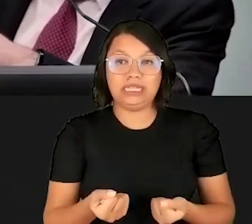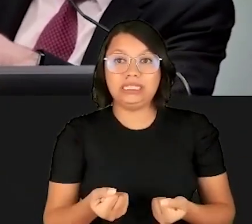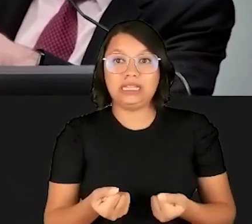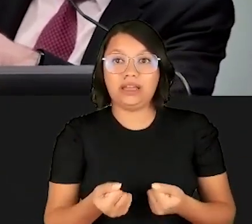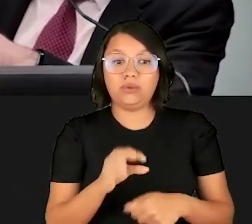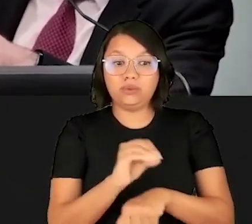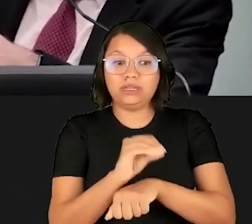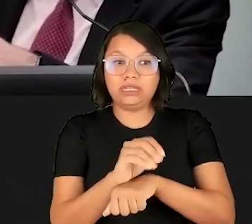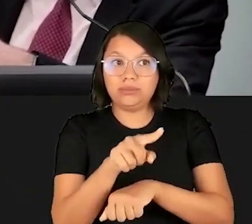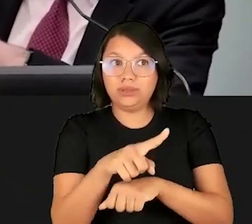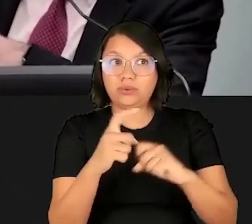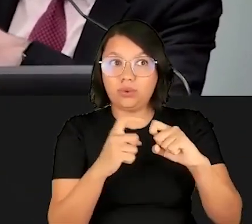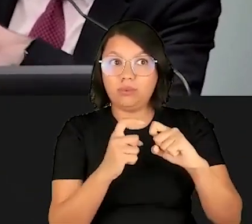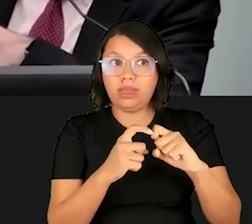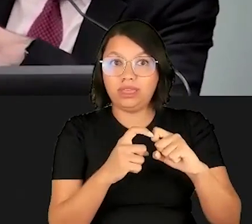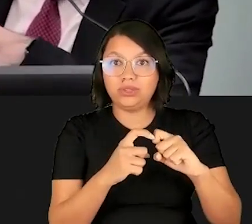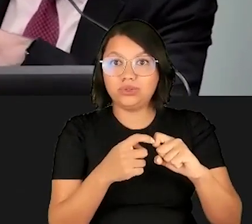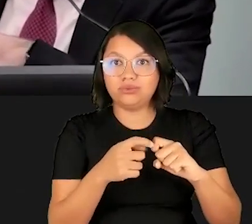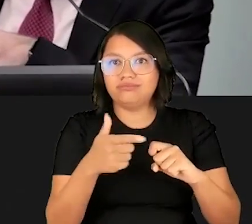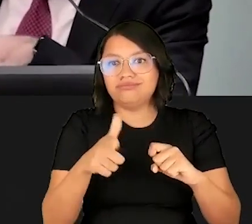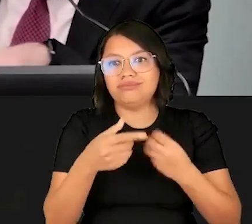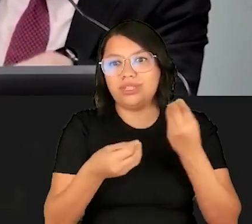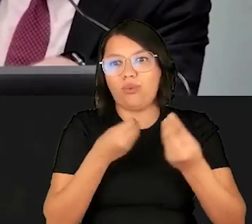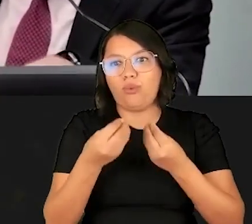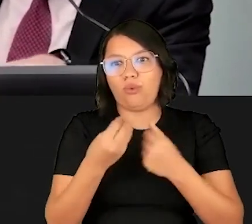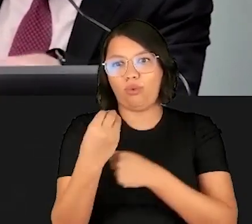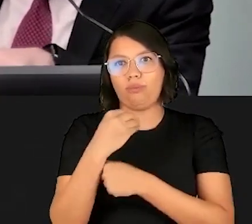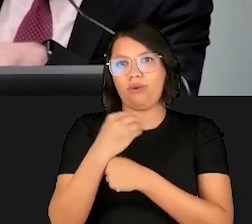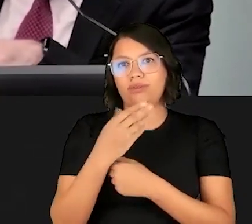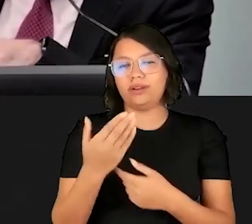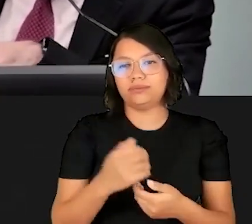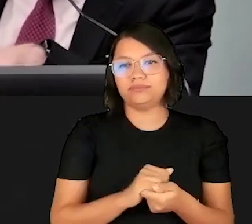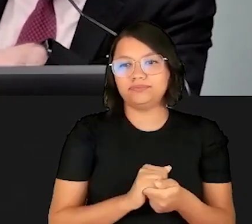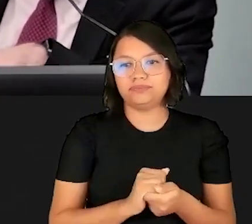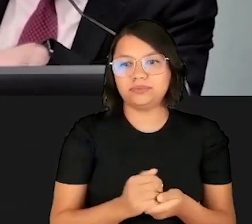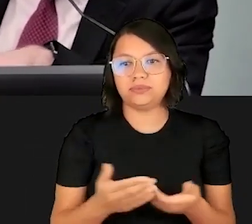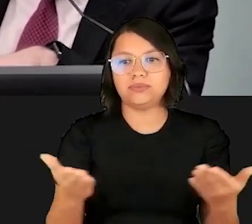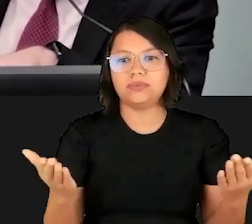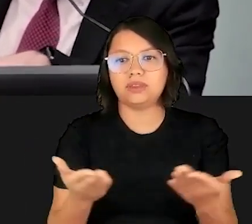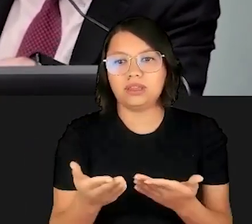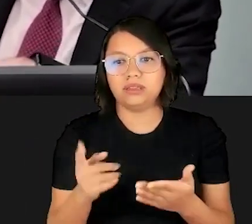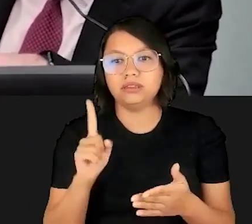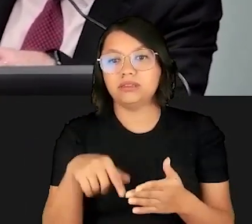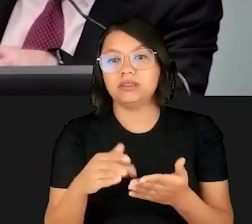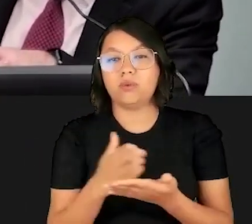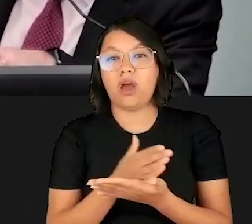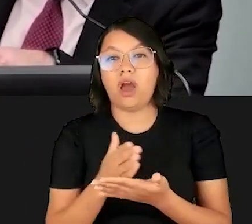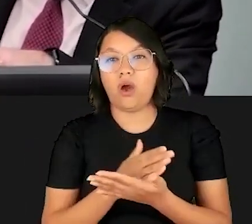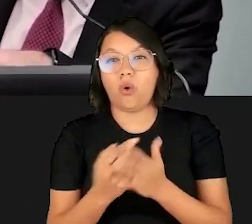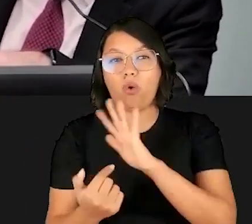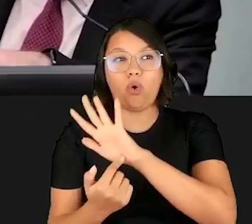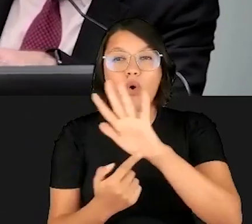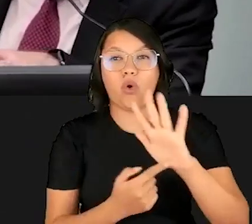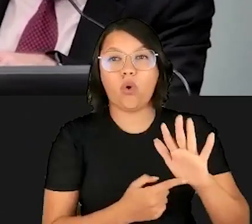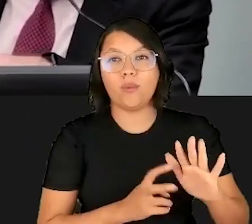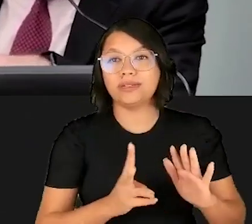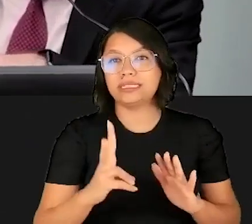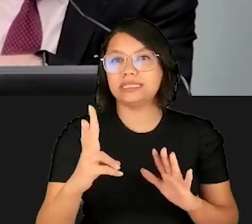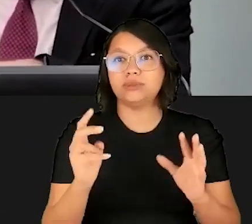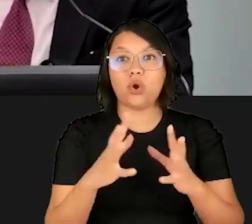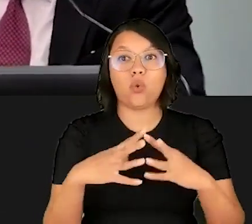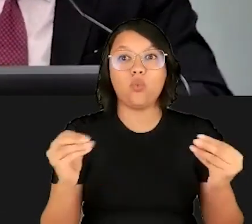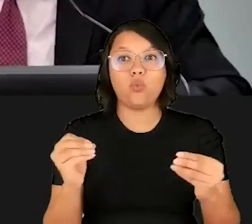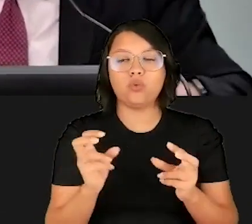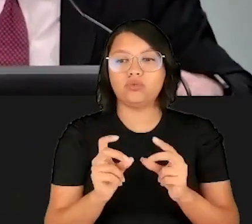médico que ele está me oferecendo, eu vou ficar sem recurso, né? Essas são algumas reportagens que eu coloquei, né? É sempre a cura do câncer. Desde que eu me